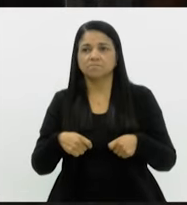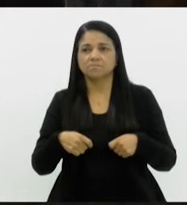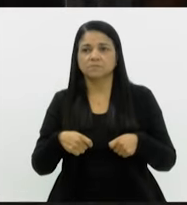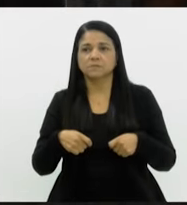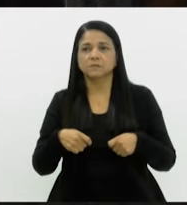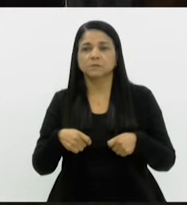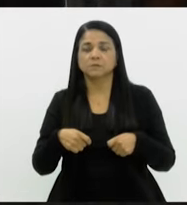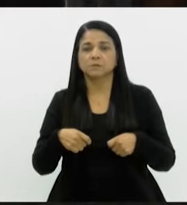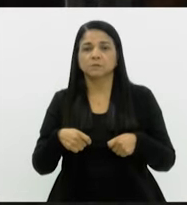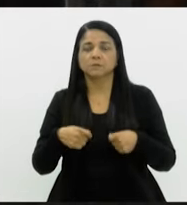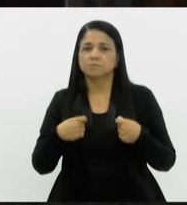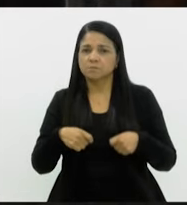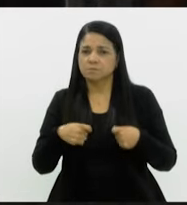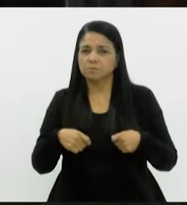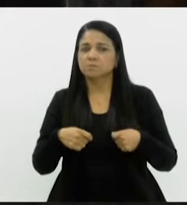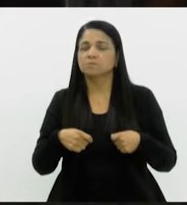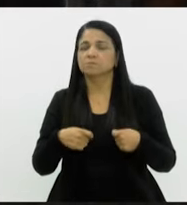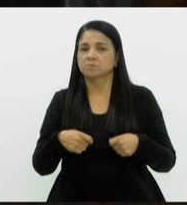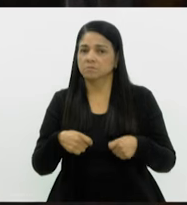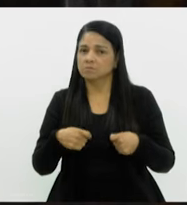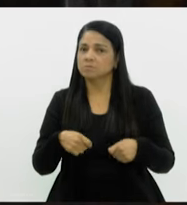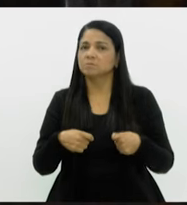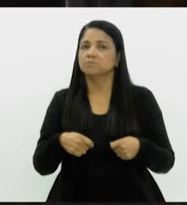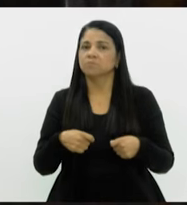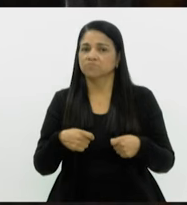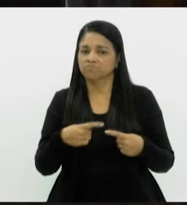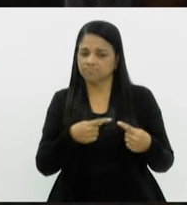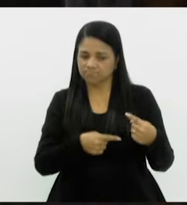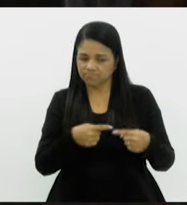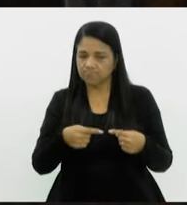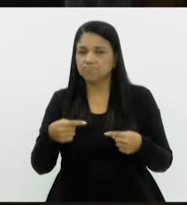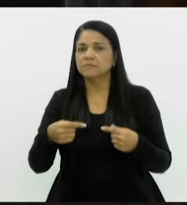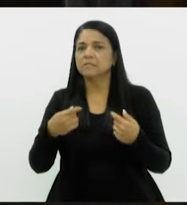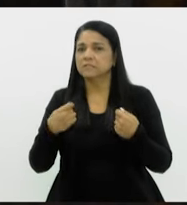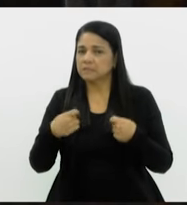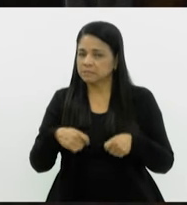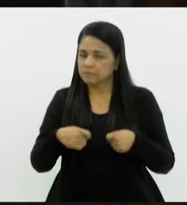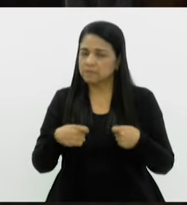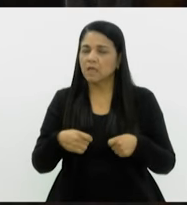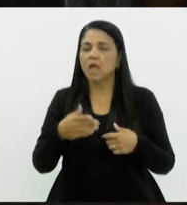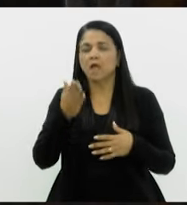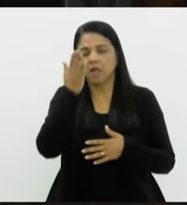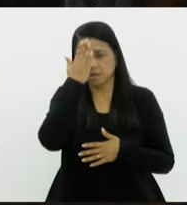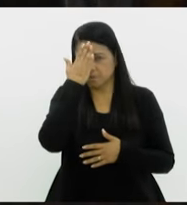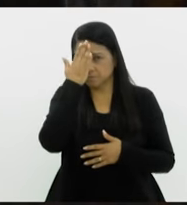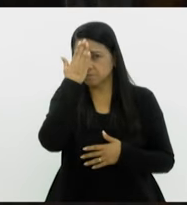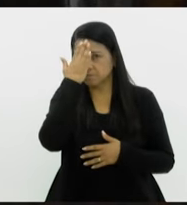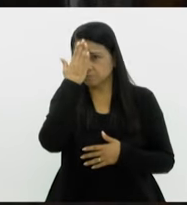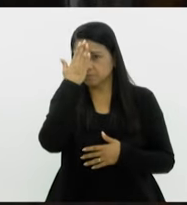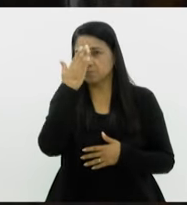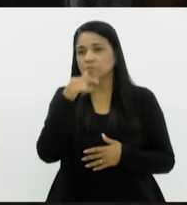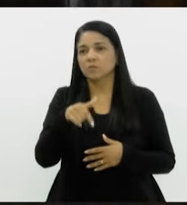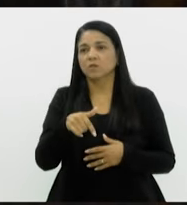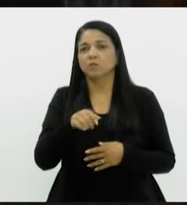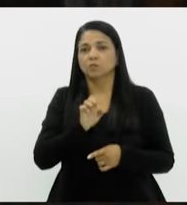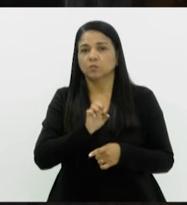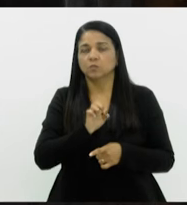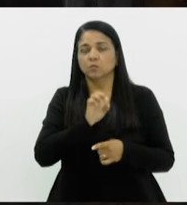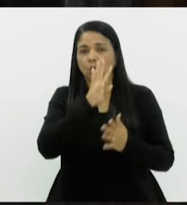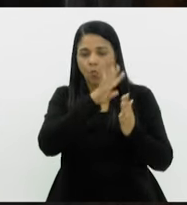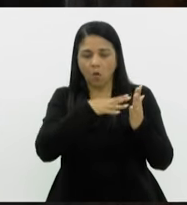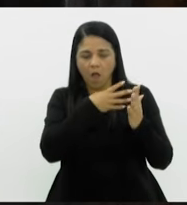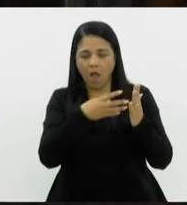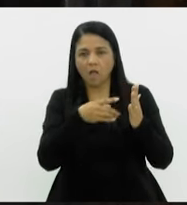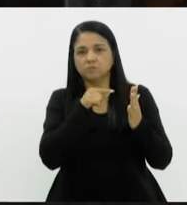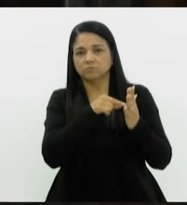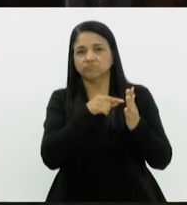muita propriedade. A gente sabe da necessidade imensa que está no quadro